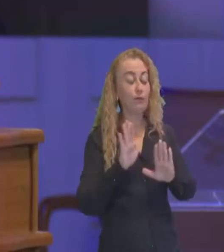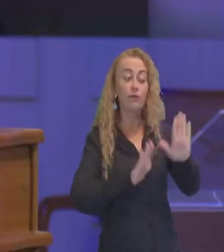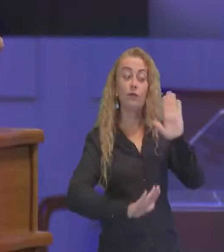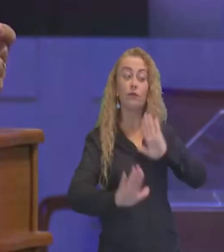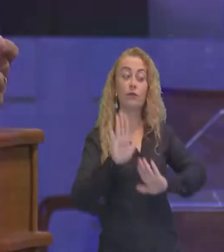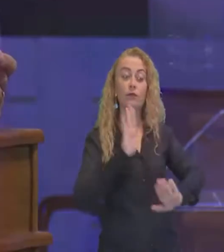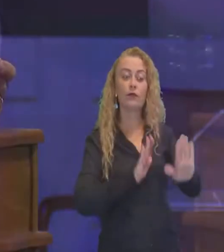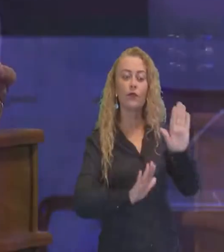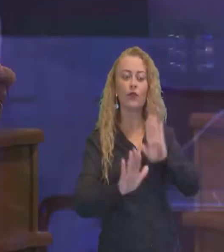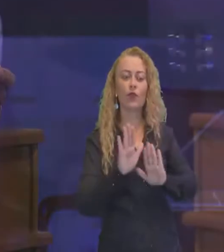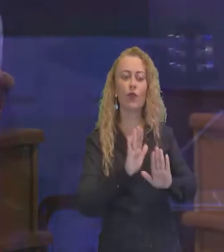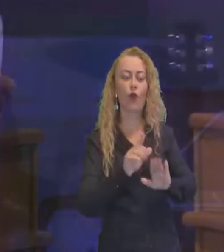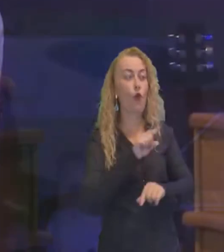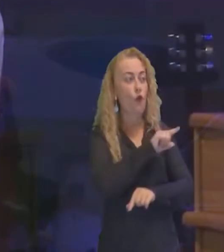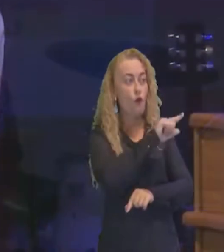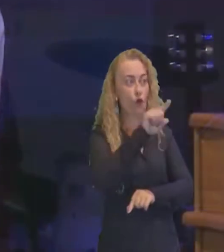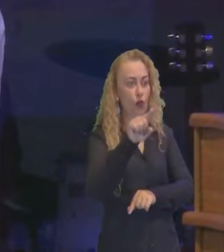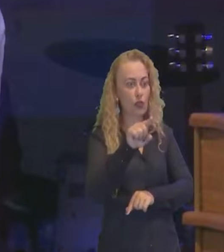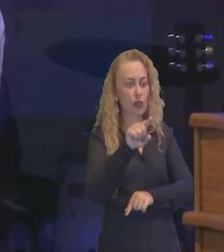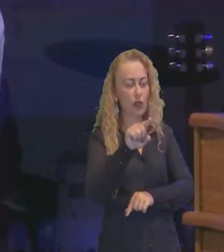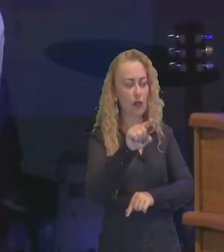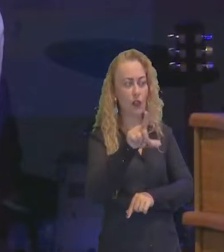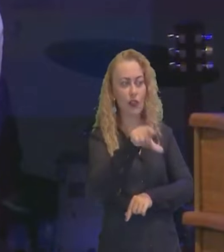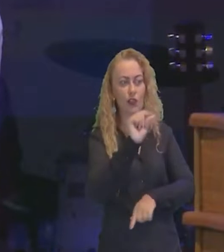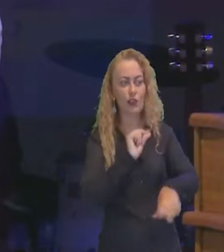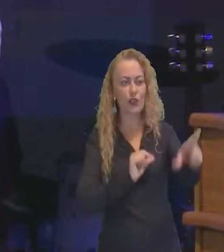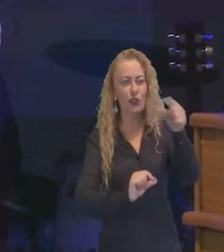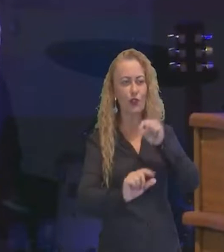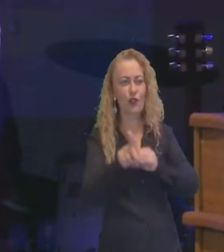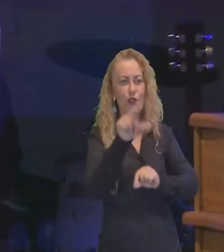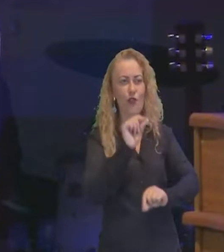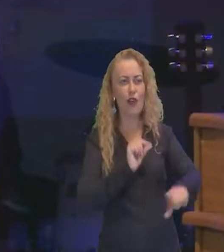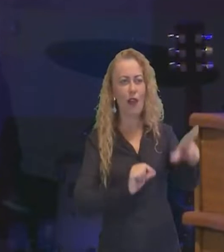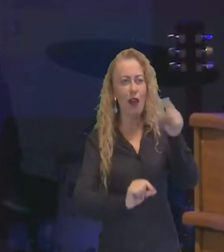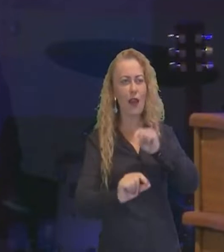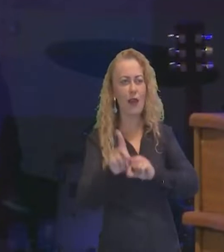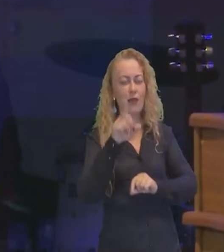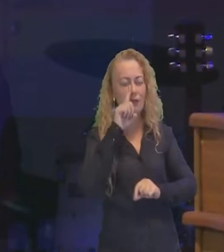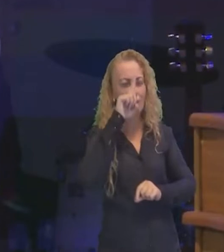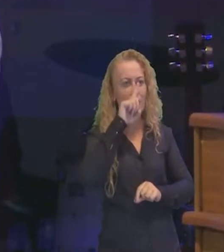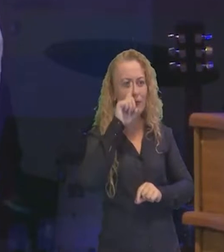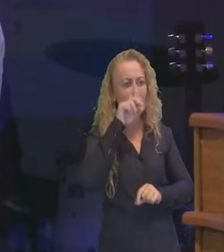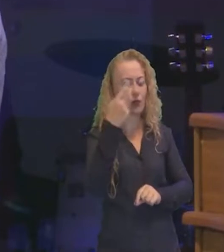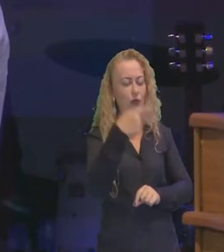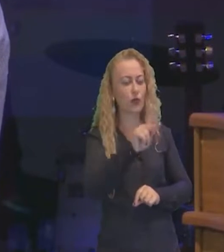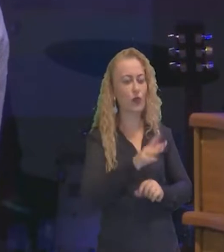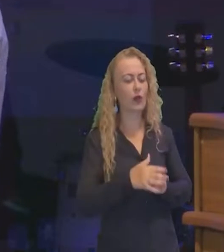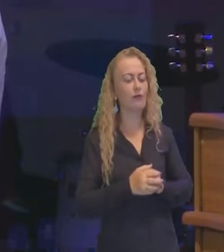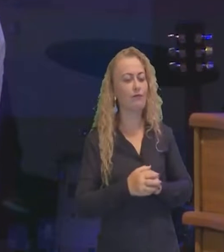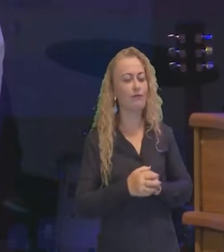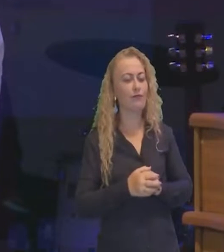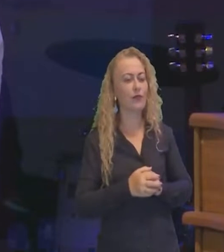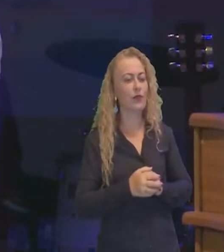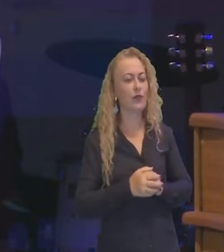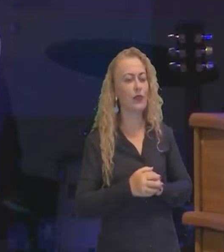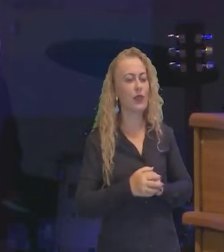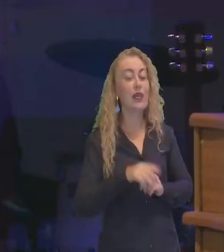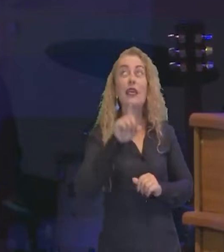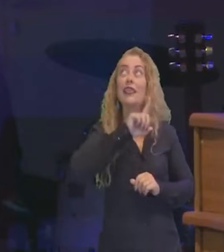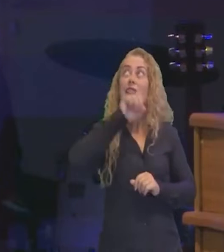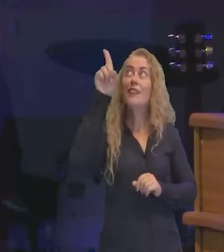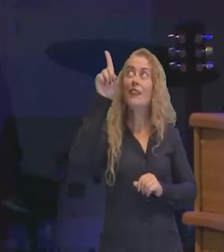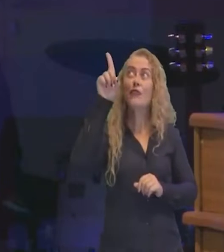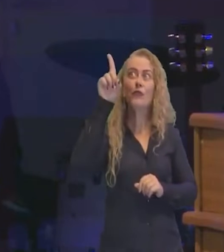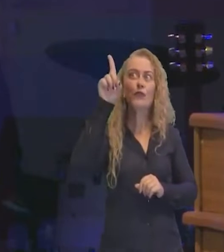está indo por sua conta e risco. A questão não é que Deus vai te castigar, a questão é que você